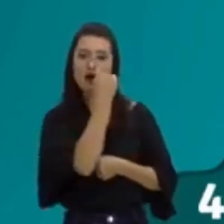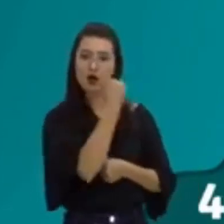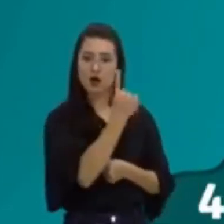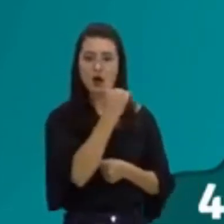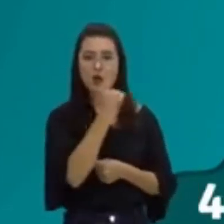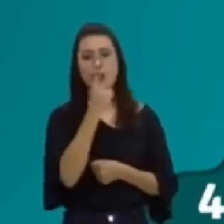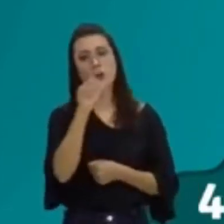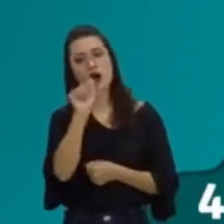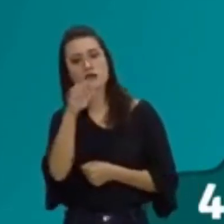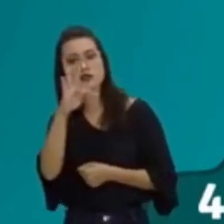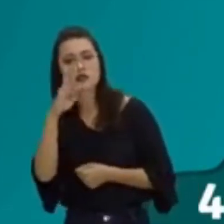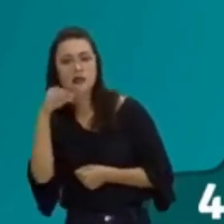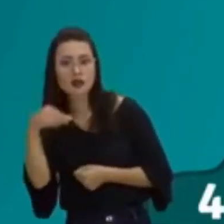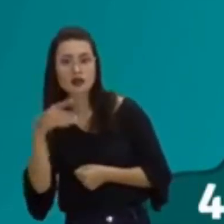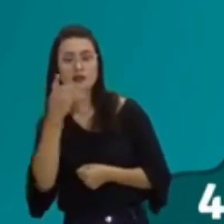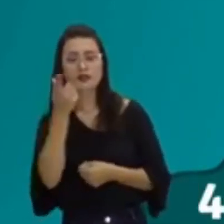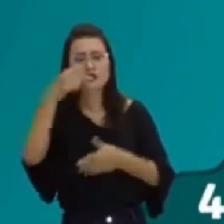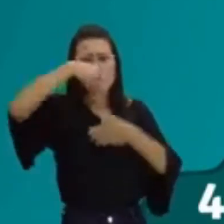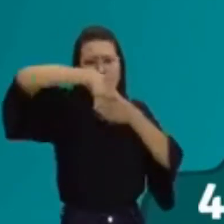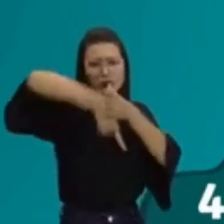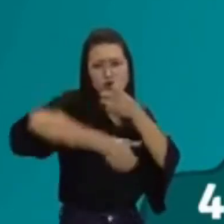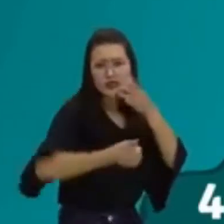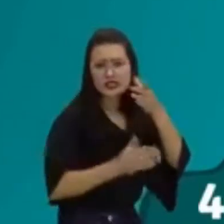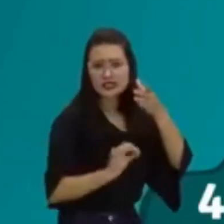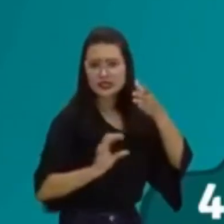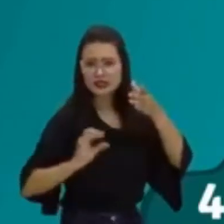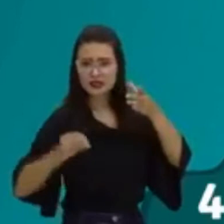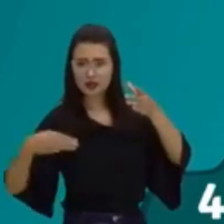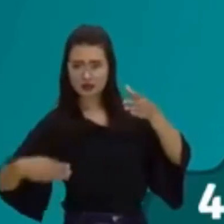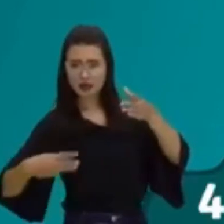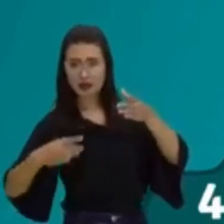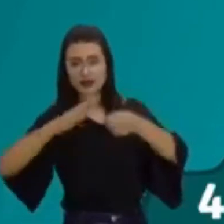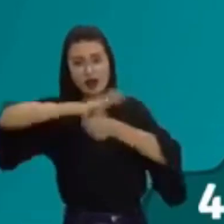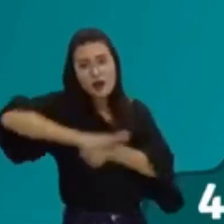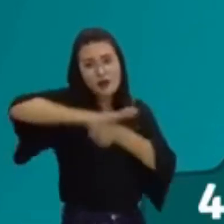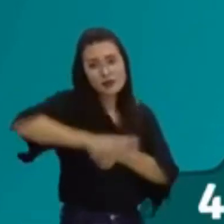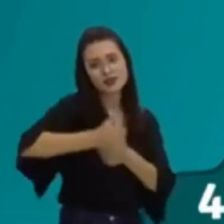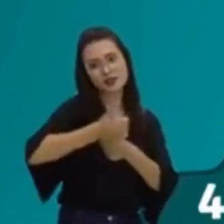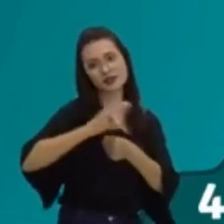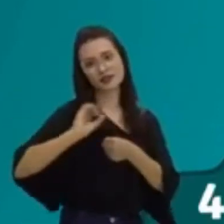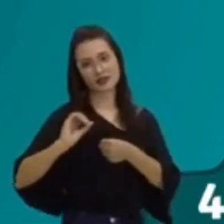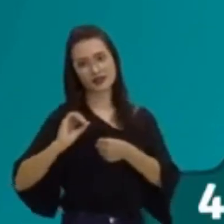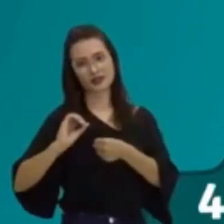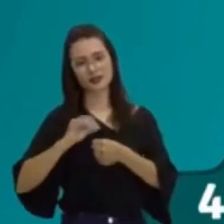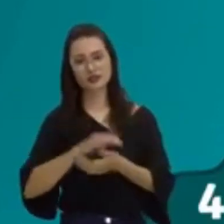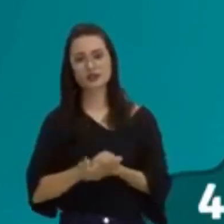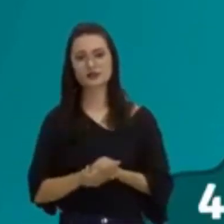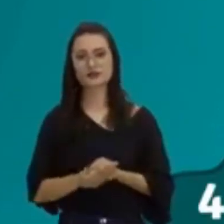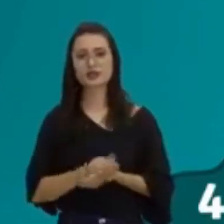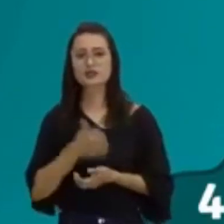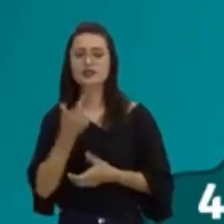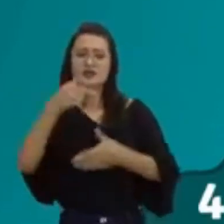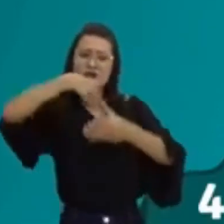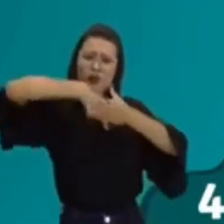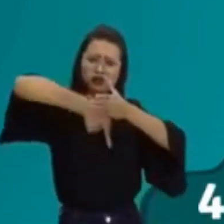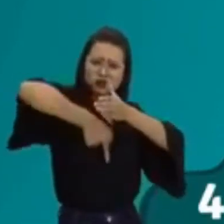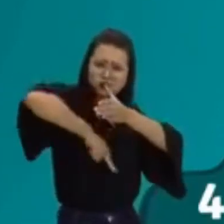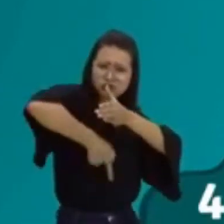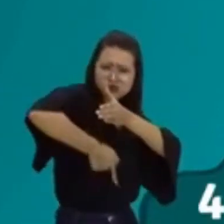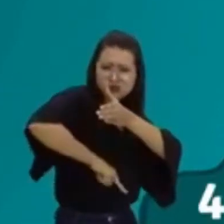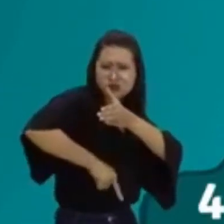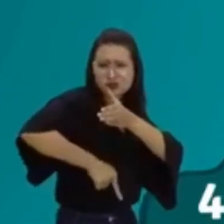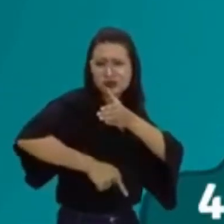Se você mergulhar 100 metros, a pressão passa a ser de 10. Se você